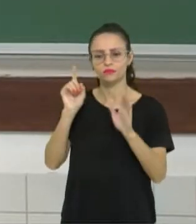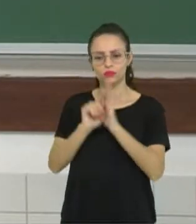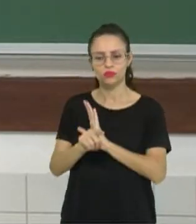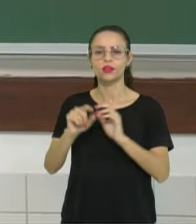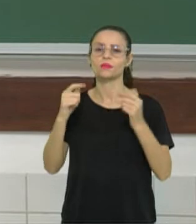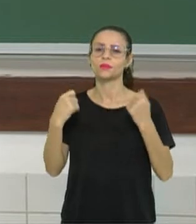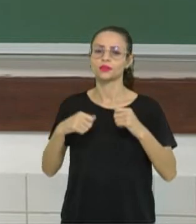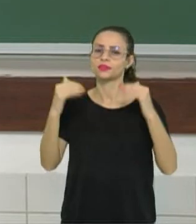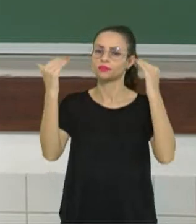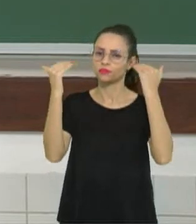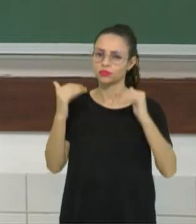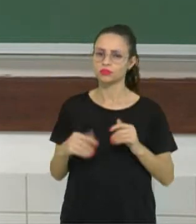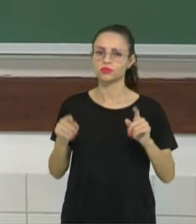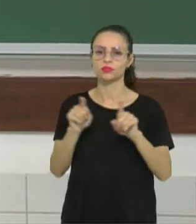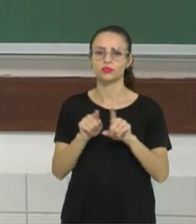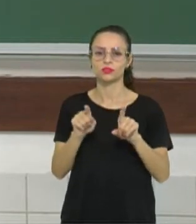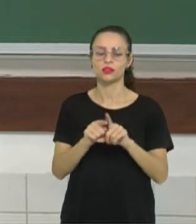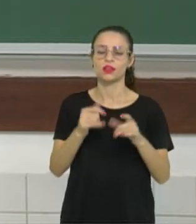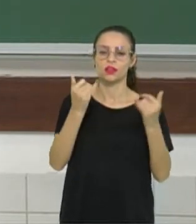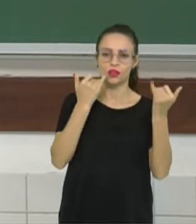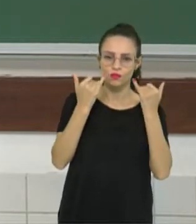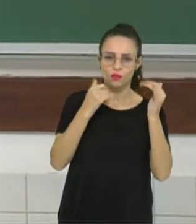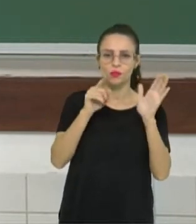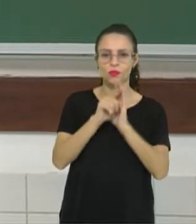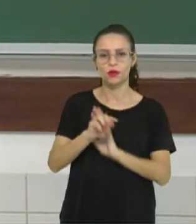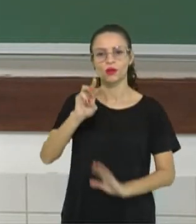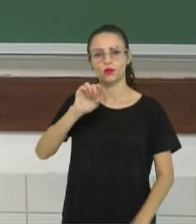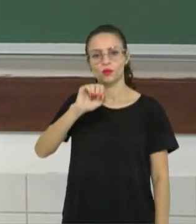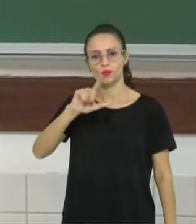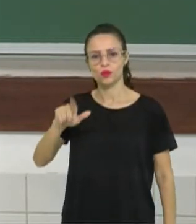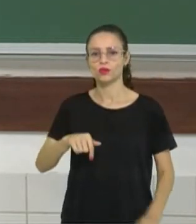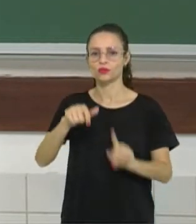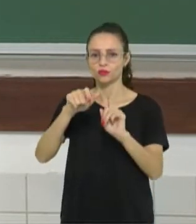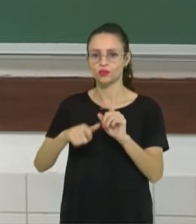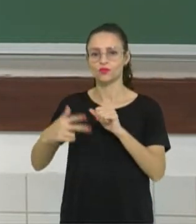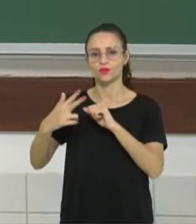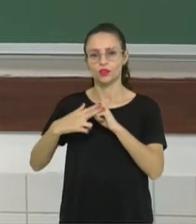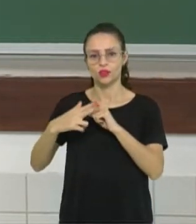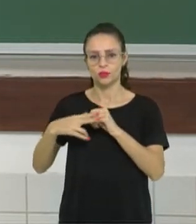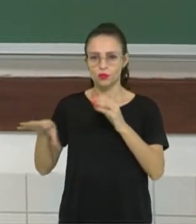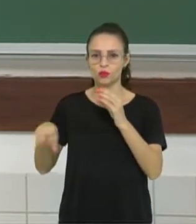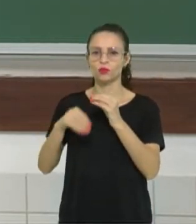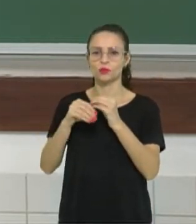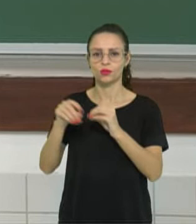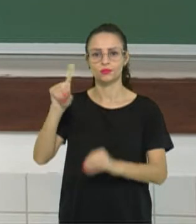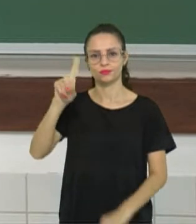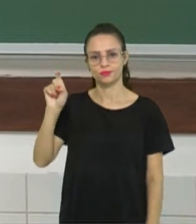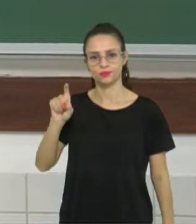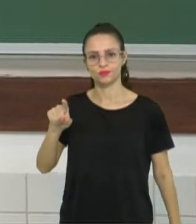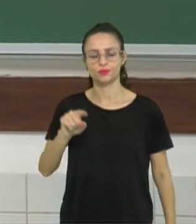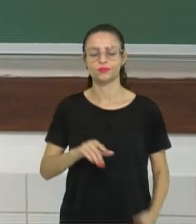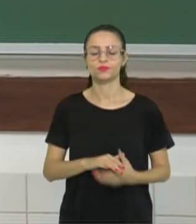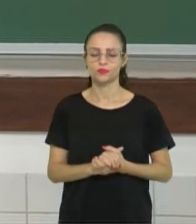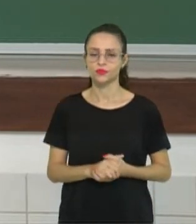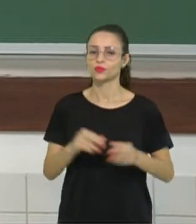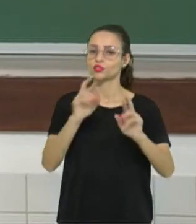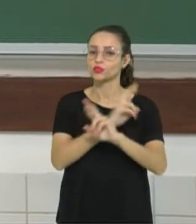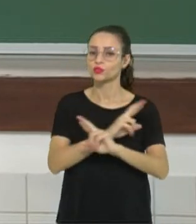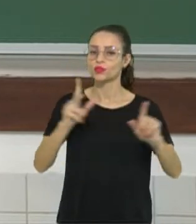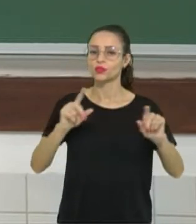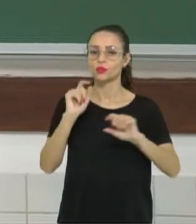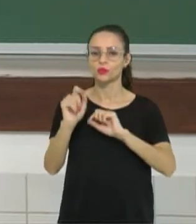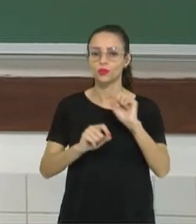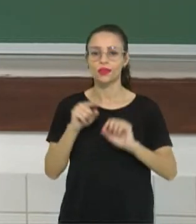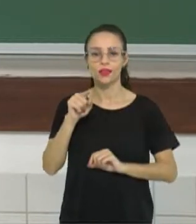ordem segue a mesma. Information question, will, sujeito, verbo, complemento, ponto de interrogação. Com a diferença de